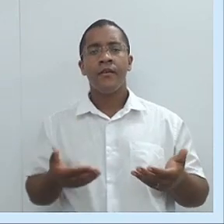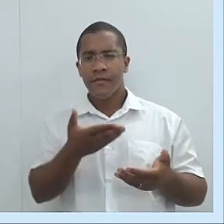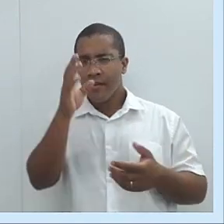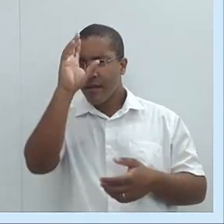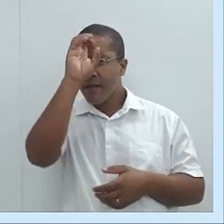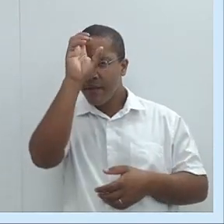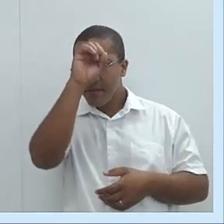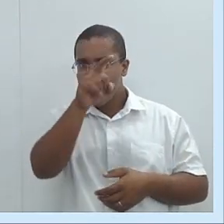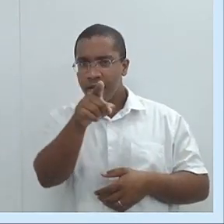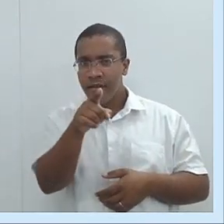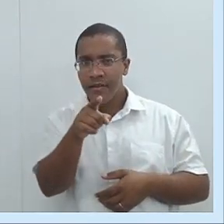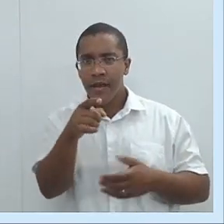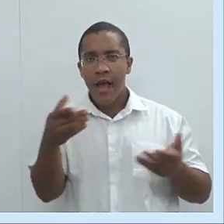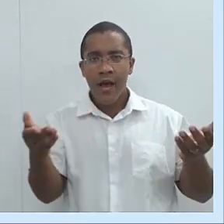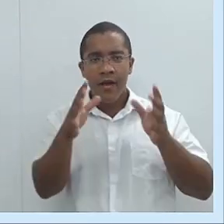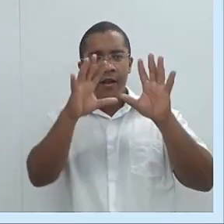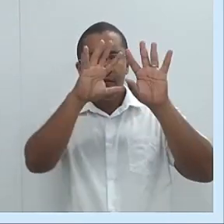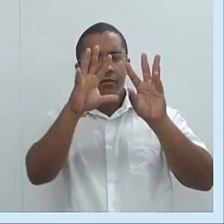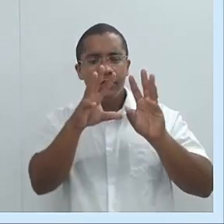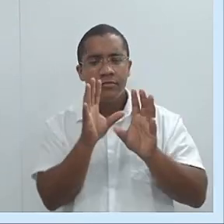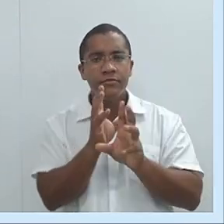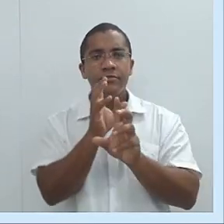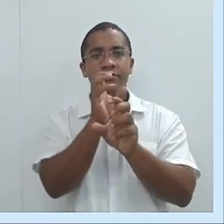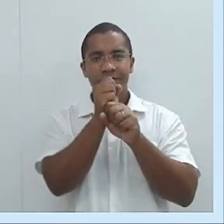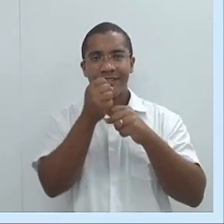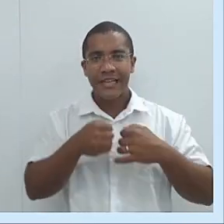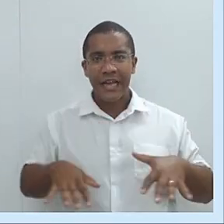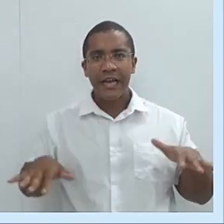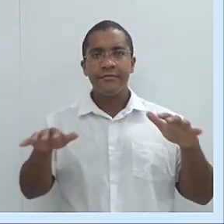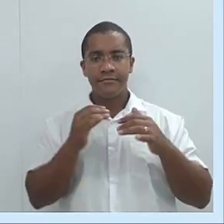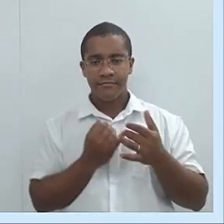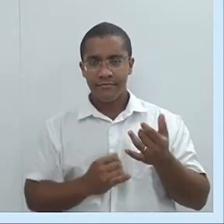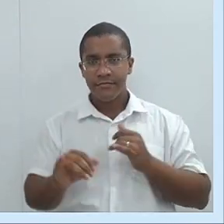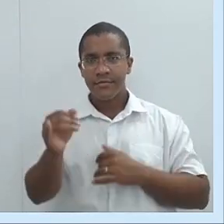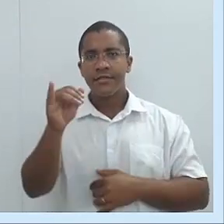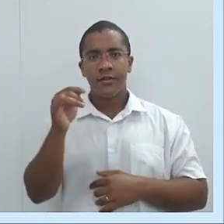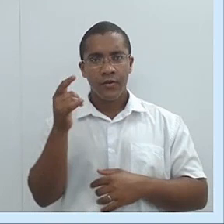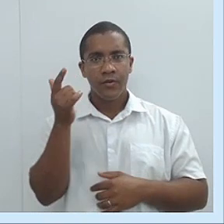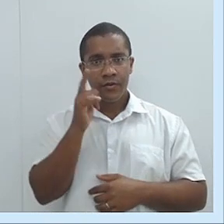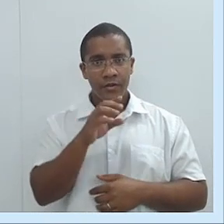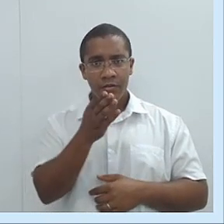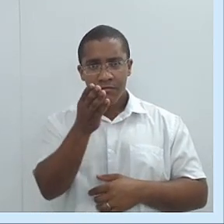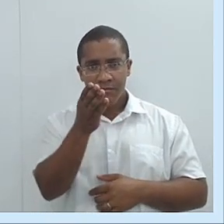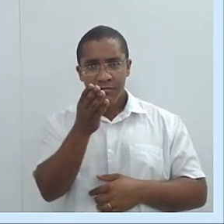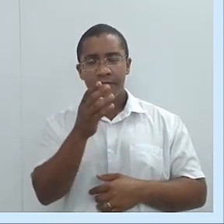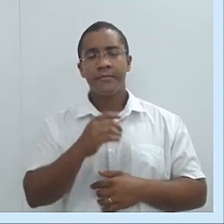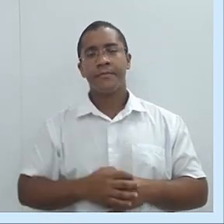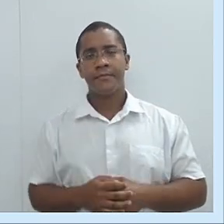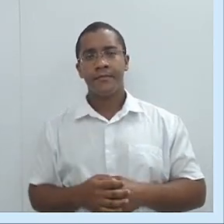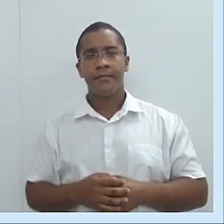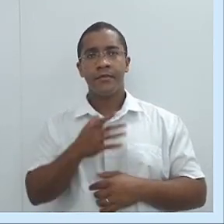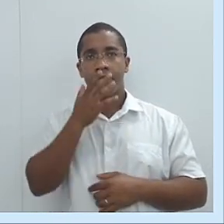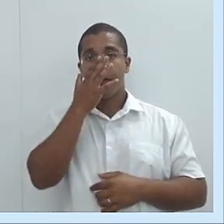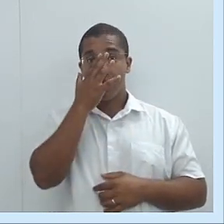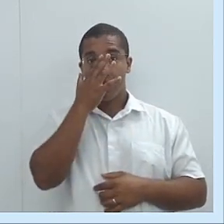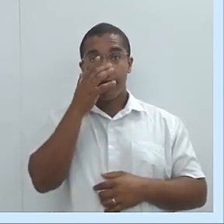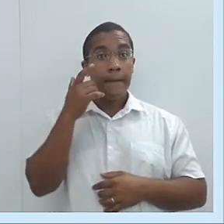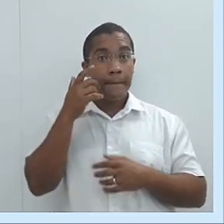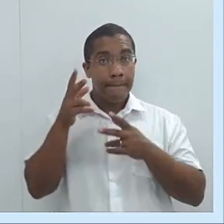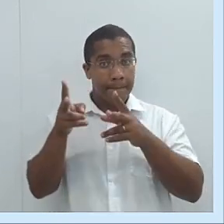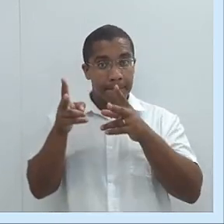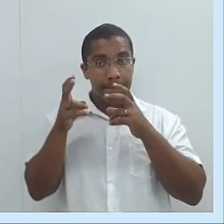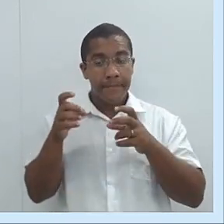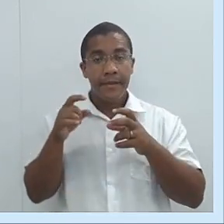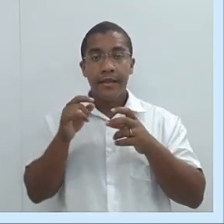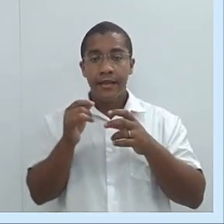ano? Aprenderam a fazer o cálculo do consumo de energia elétrica de cada equipamento?